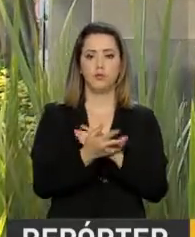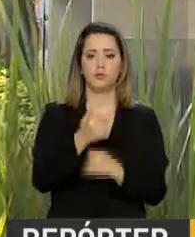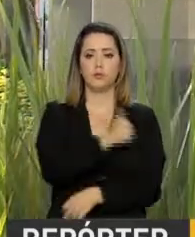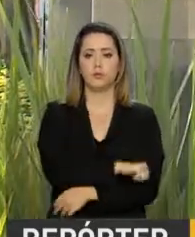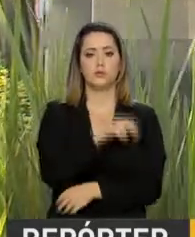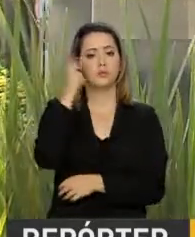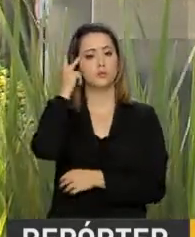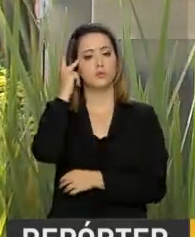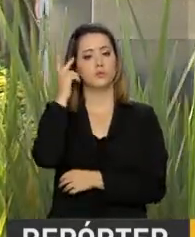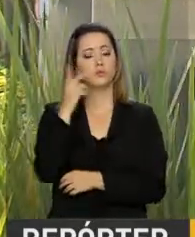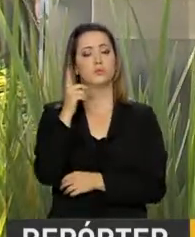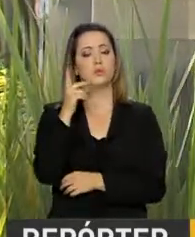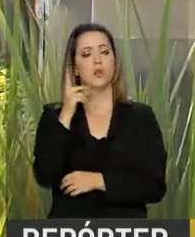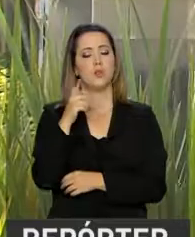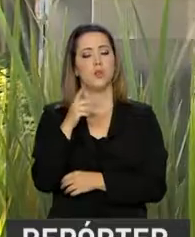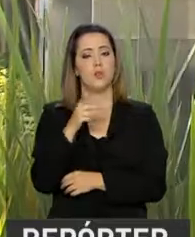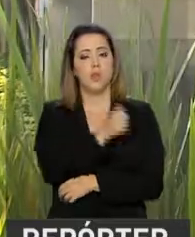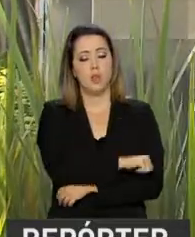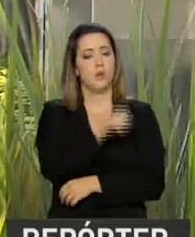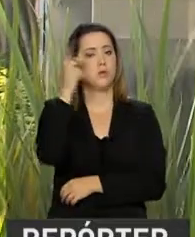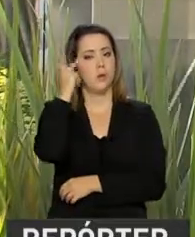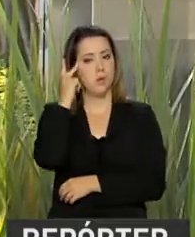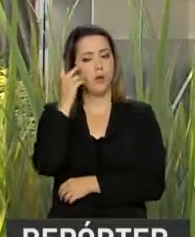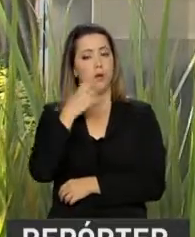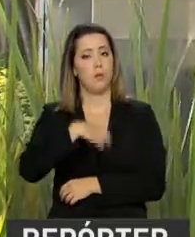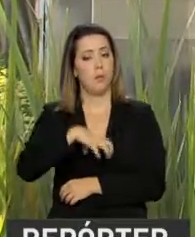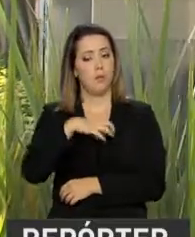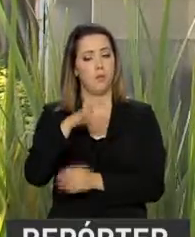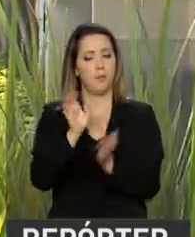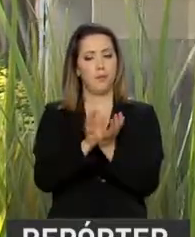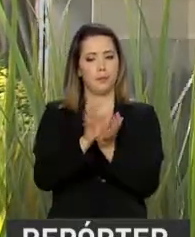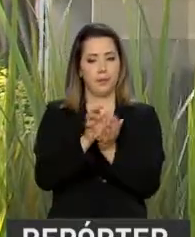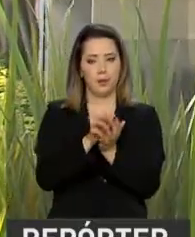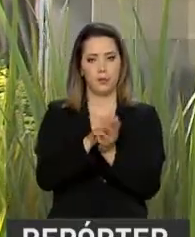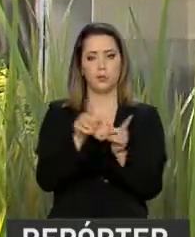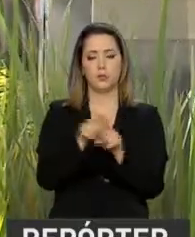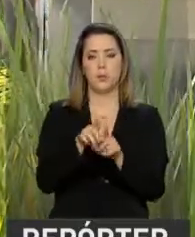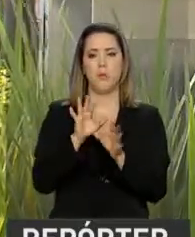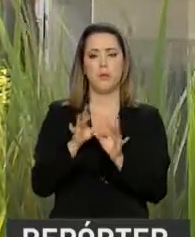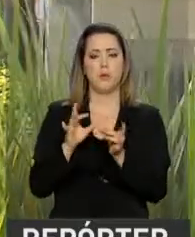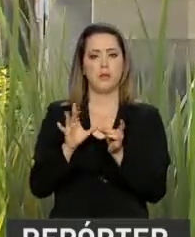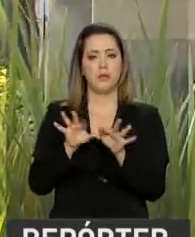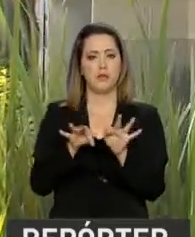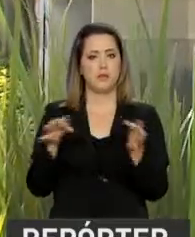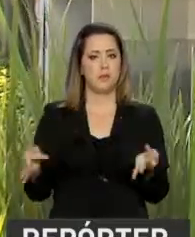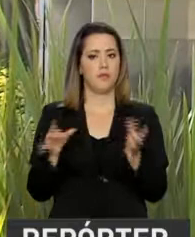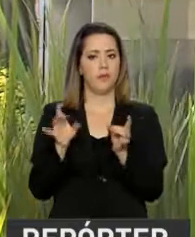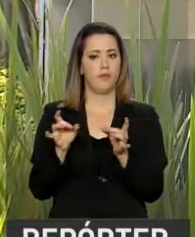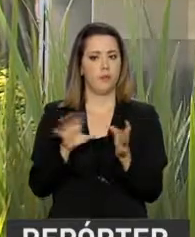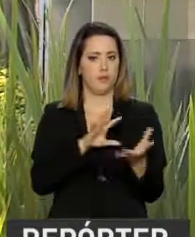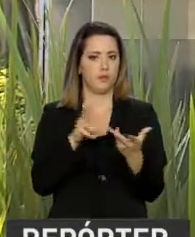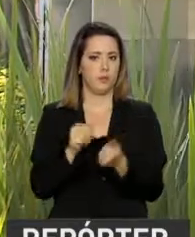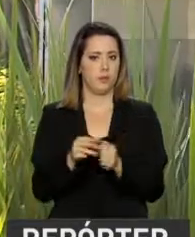são paulo e pernambuco ea receita federal para o pagamento centralizado de tributos de importação a medida vai permitir que as empresas